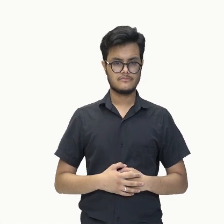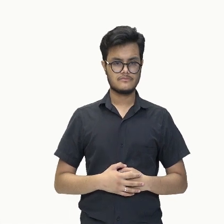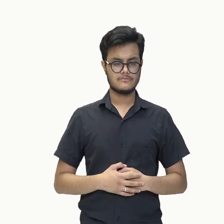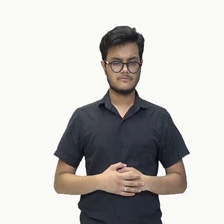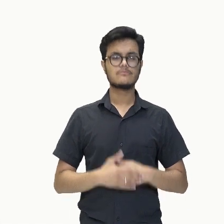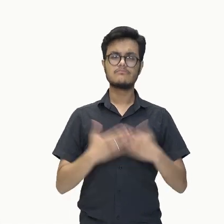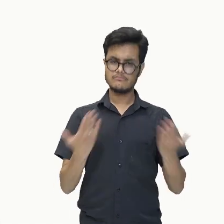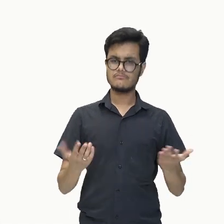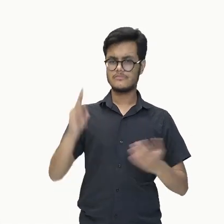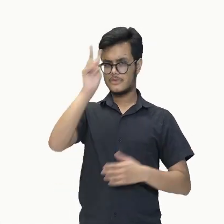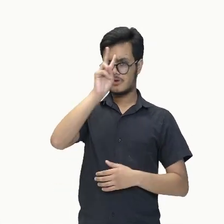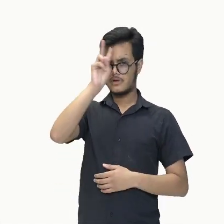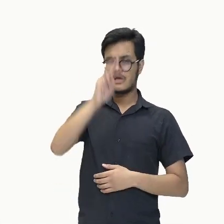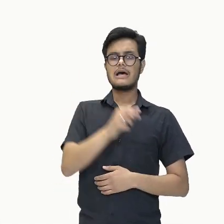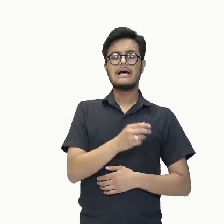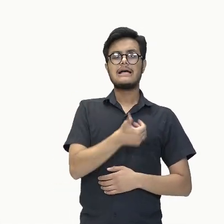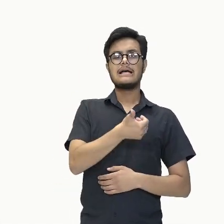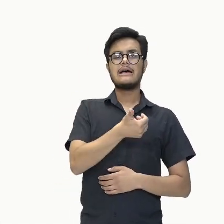né, que é o primeiro valor.